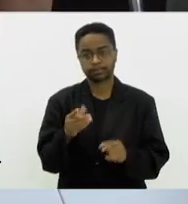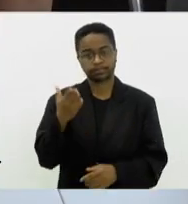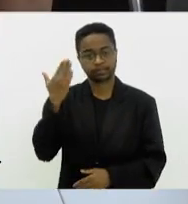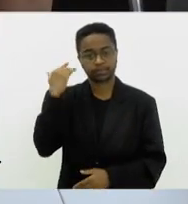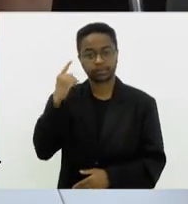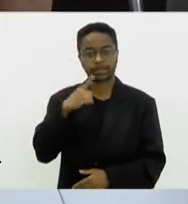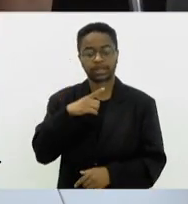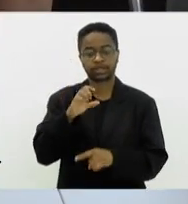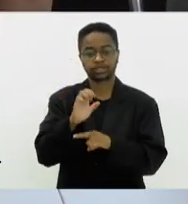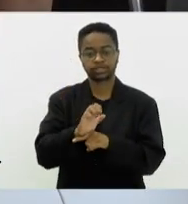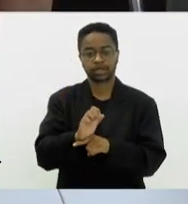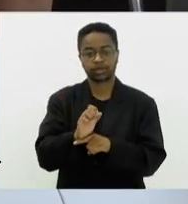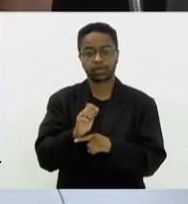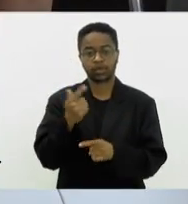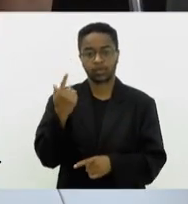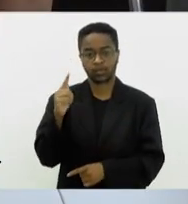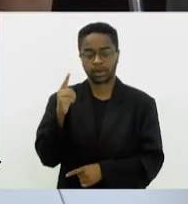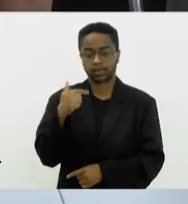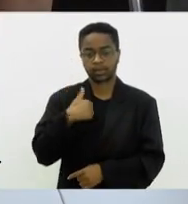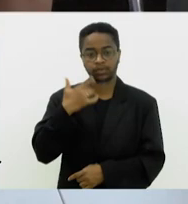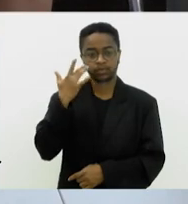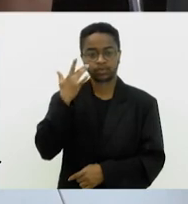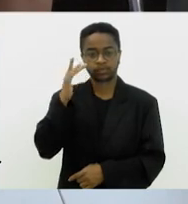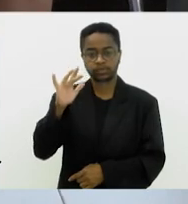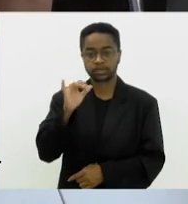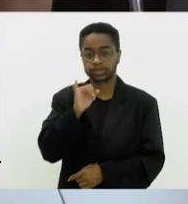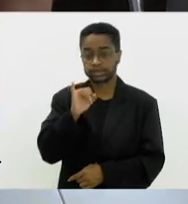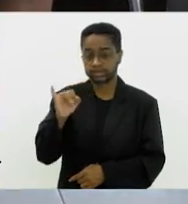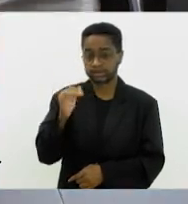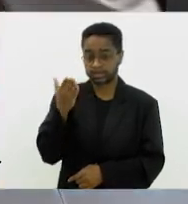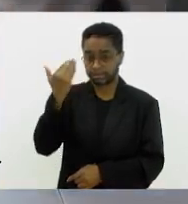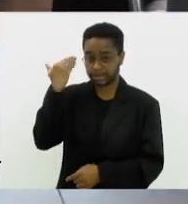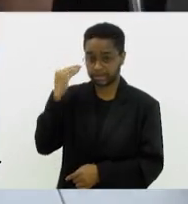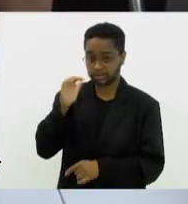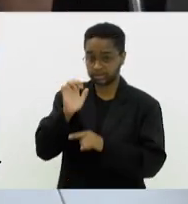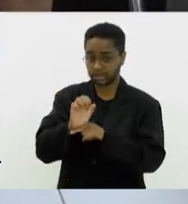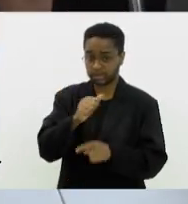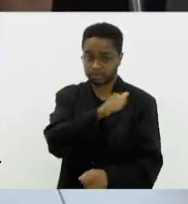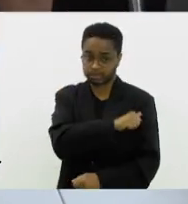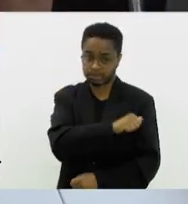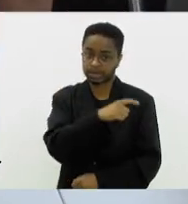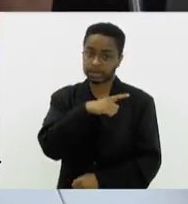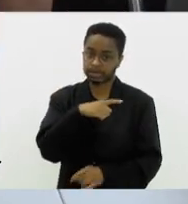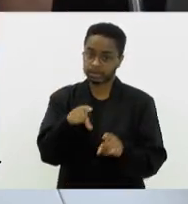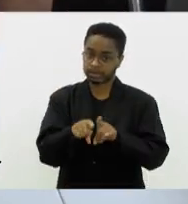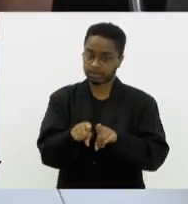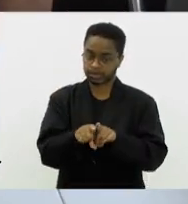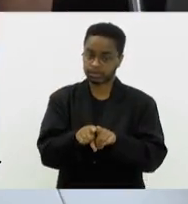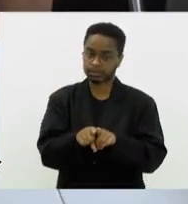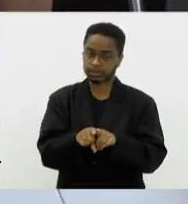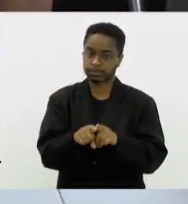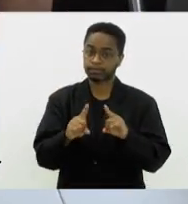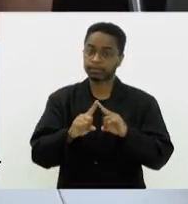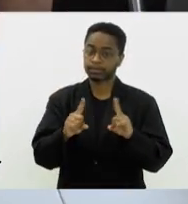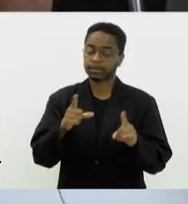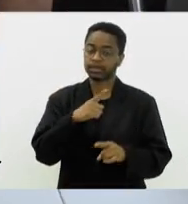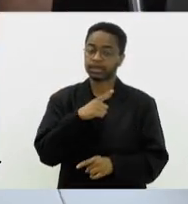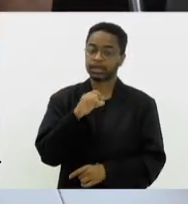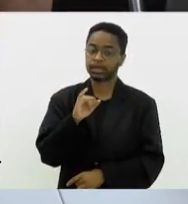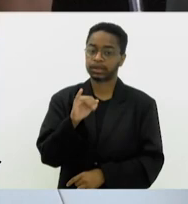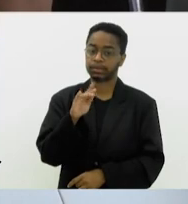Estado da Guanabara, não sei se no antigo Estado do Rio também existia, nós tínhamos o